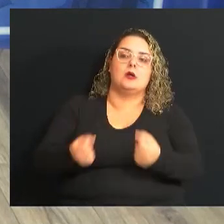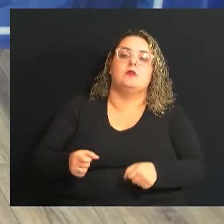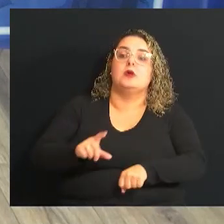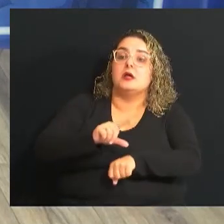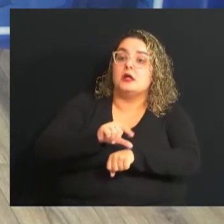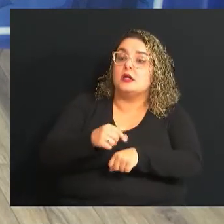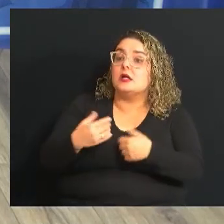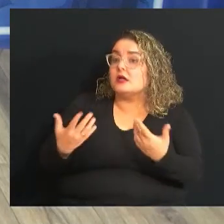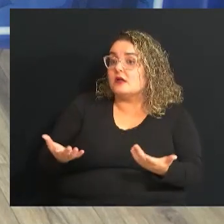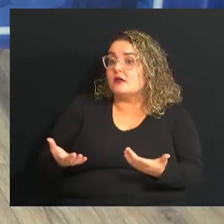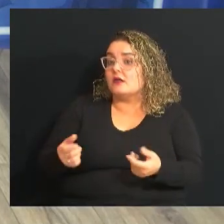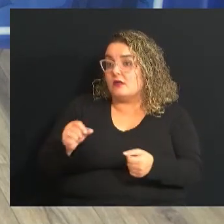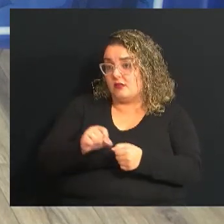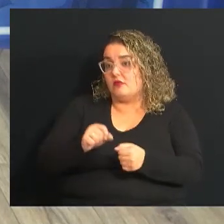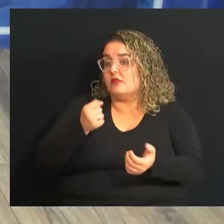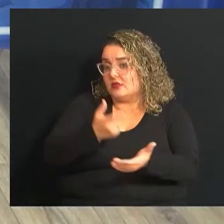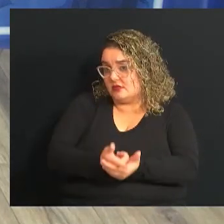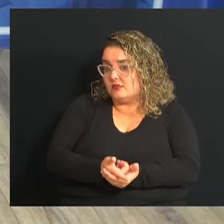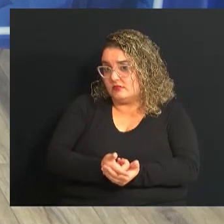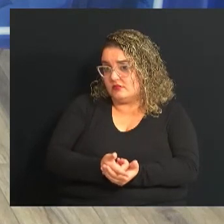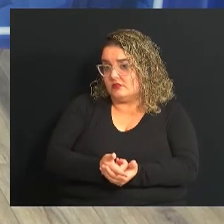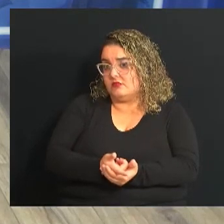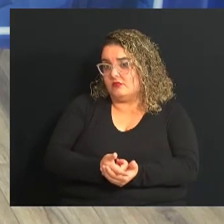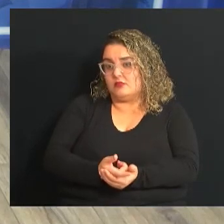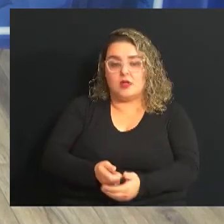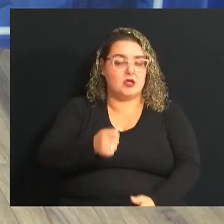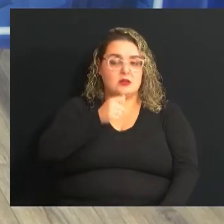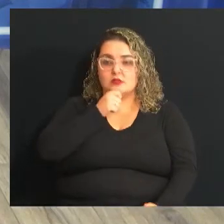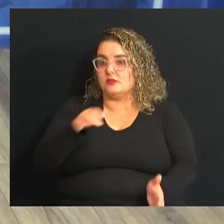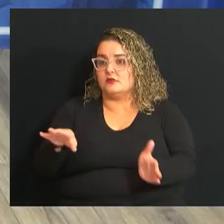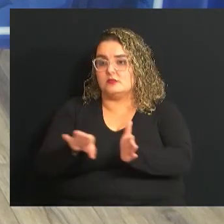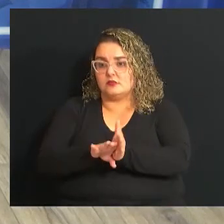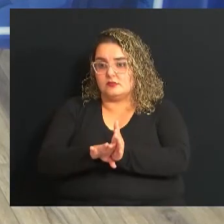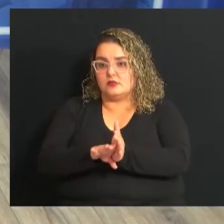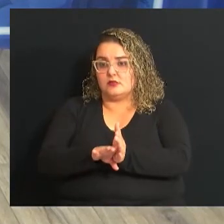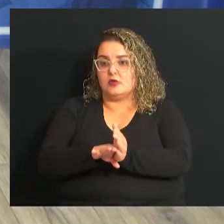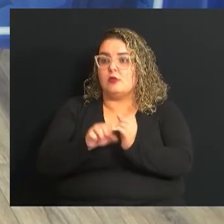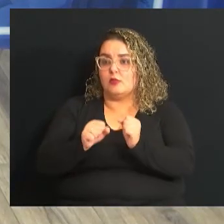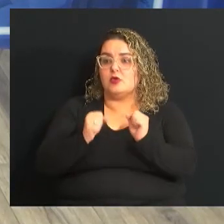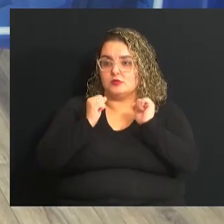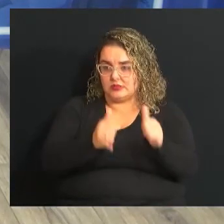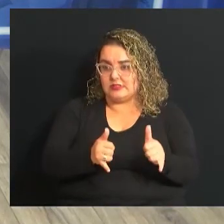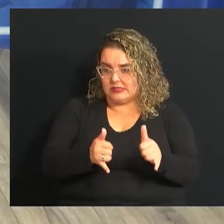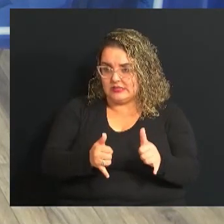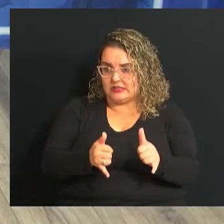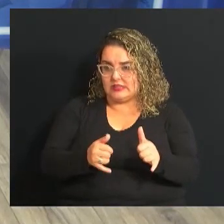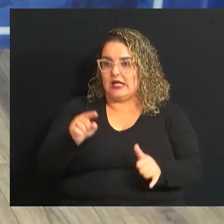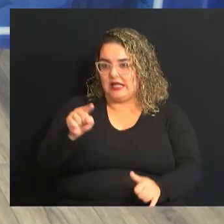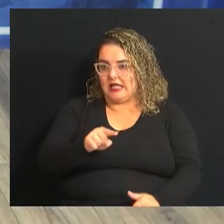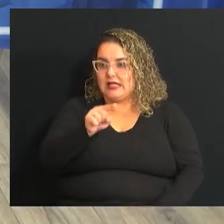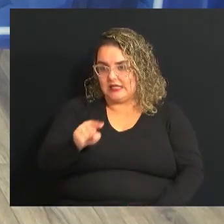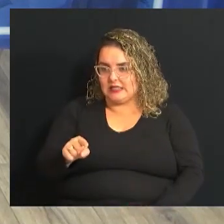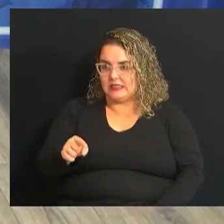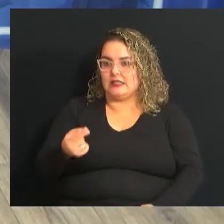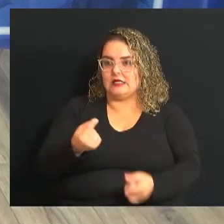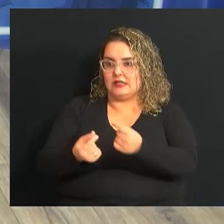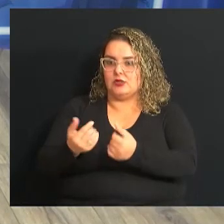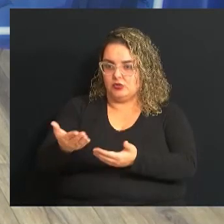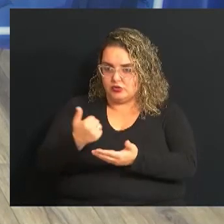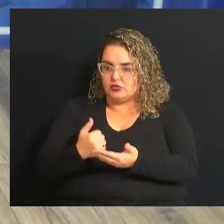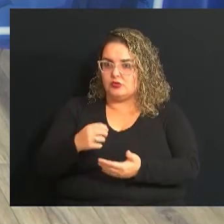Falei que era rápido, o Câmara Notícia já está de volta aqui pela tela da TV Câmara Campinas. E lembrando você de casa que a gente também está ao vivo no